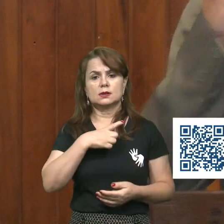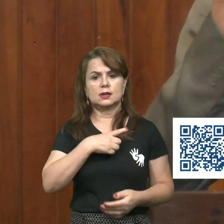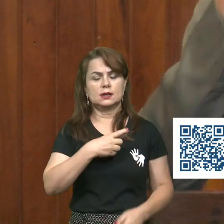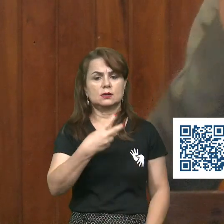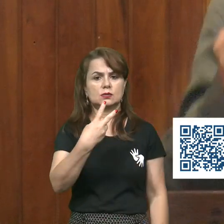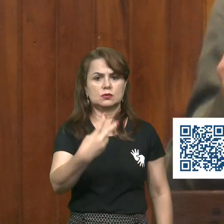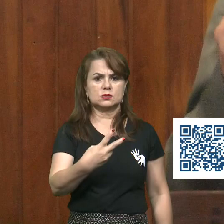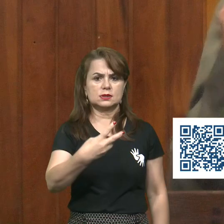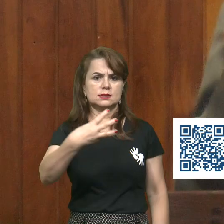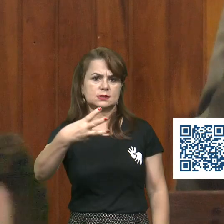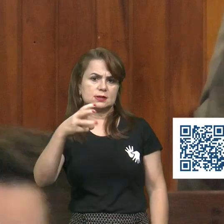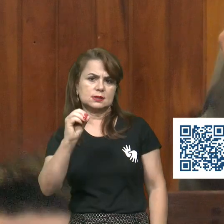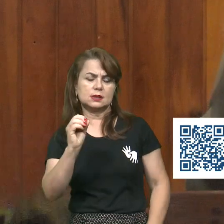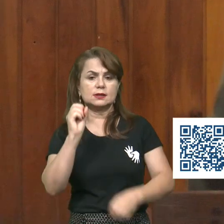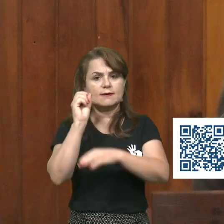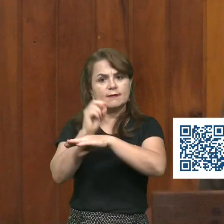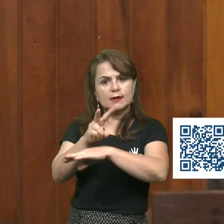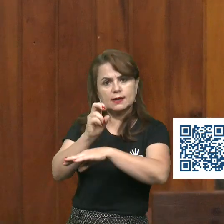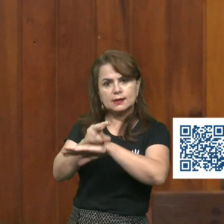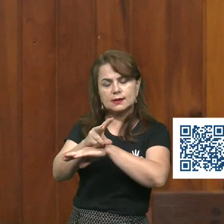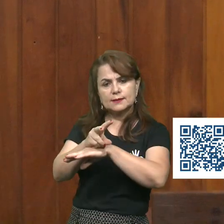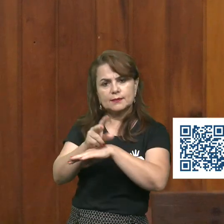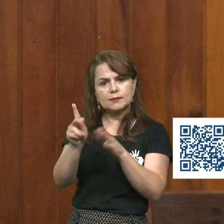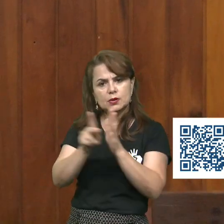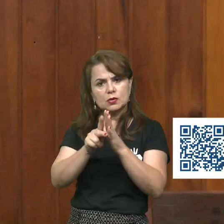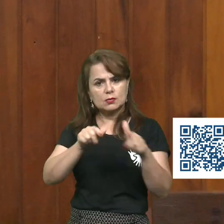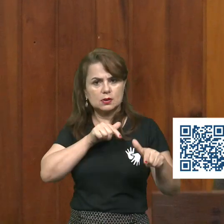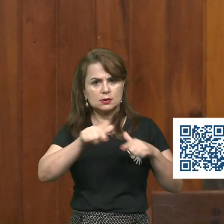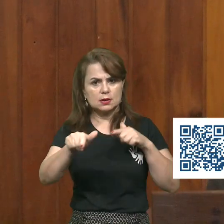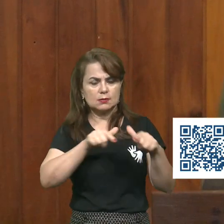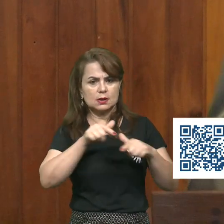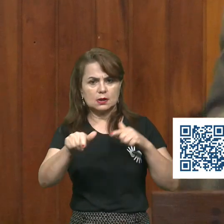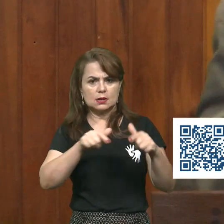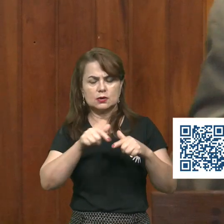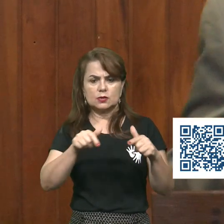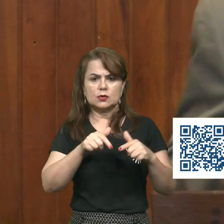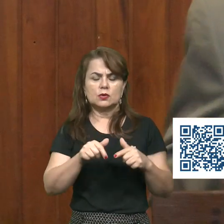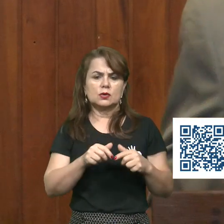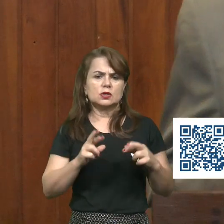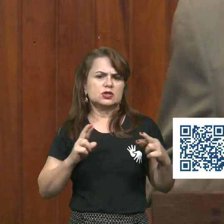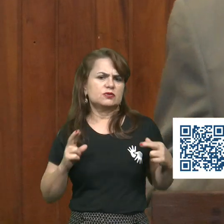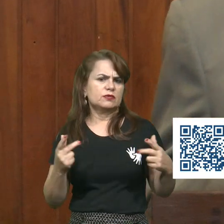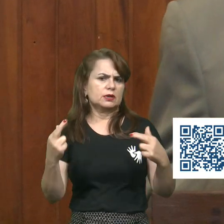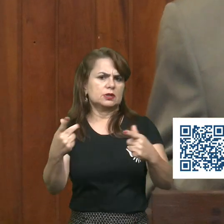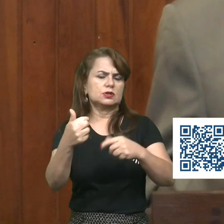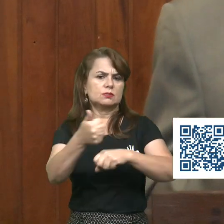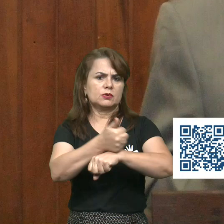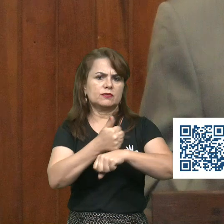230 vagas efetivas para as funções diversas